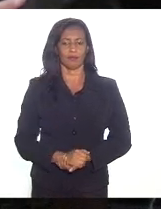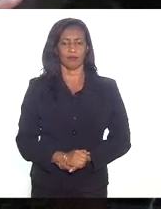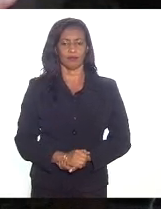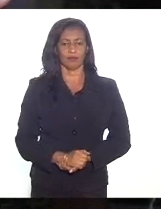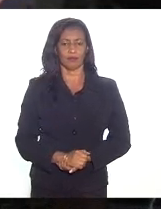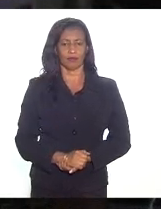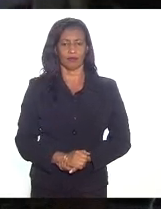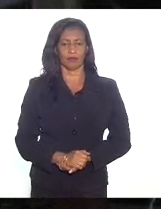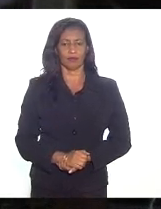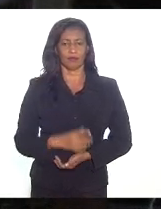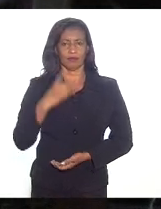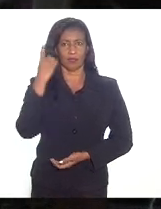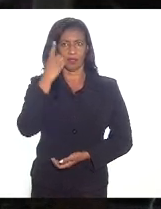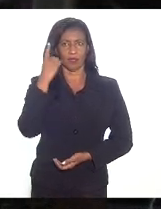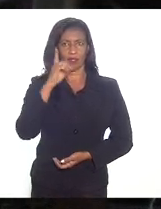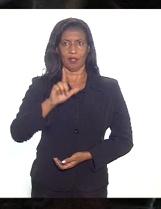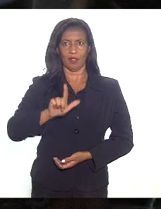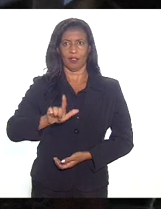Deputada Lucinha.